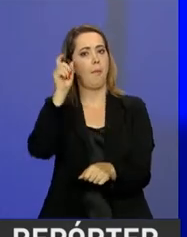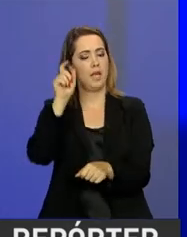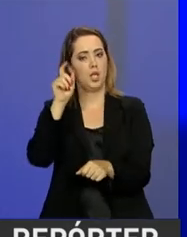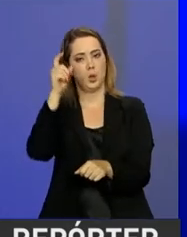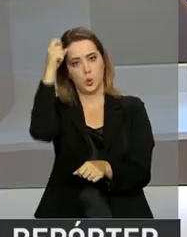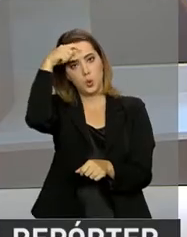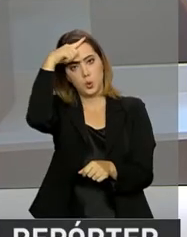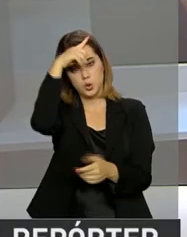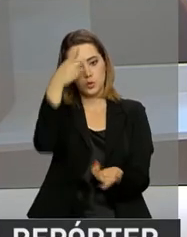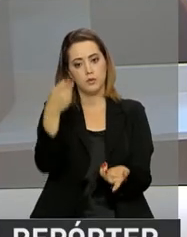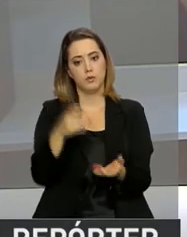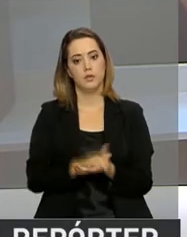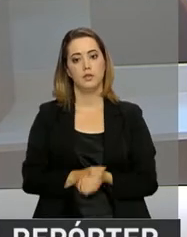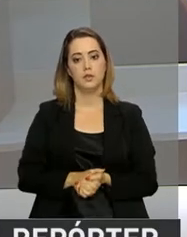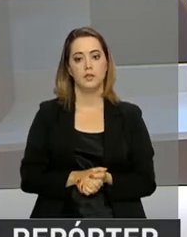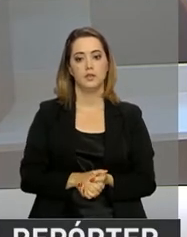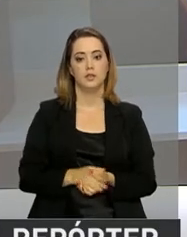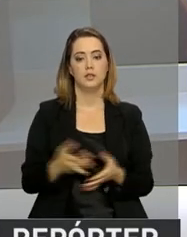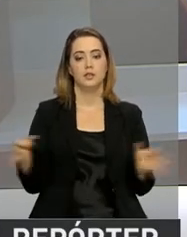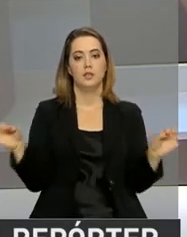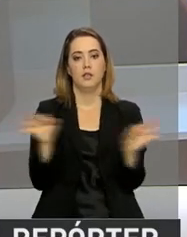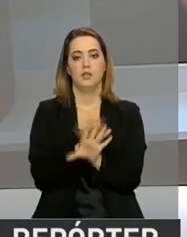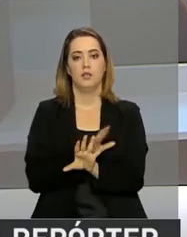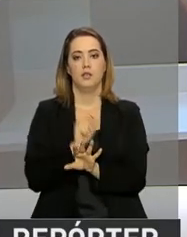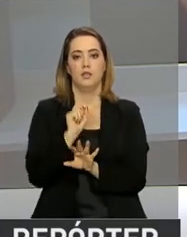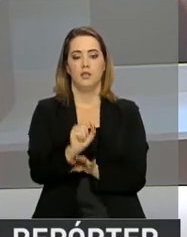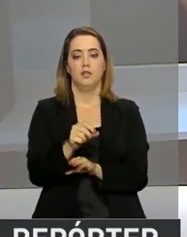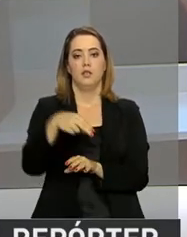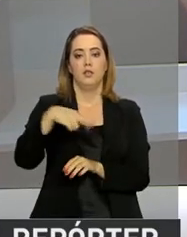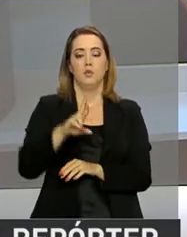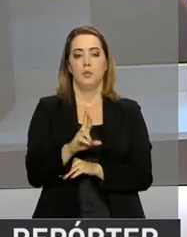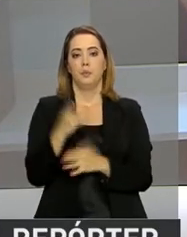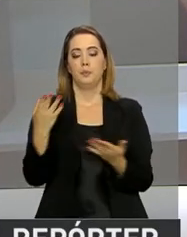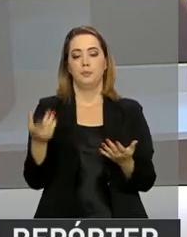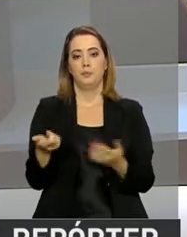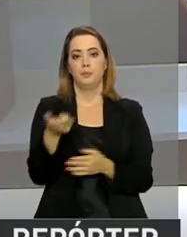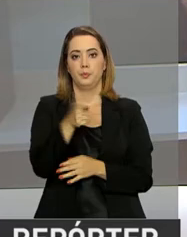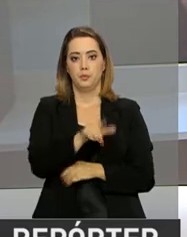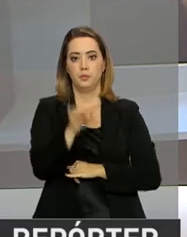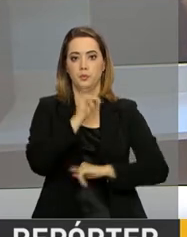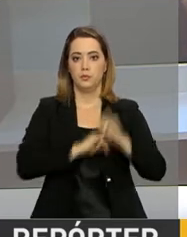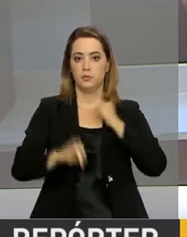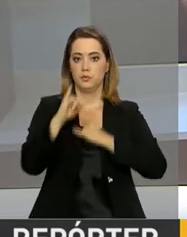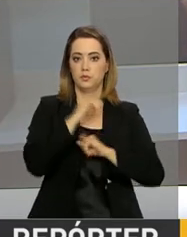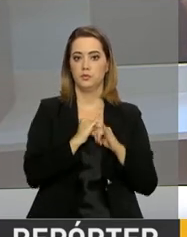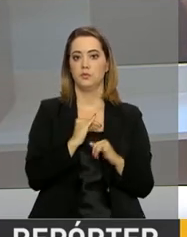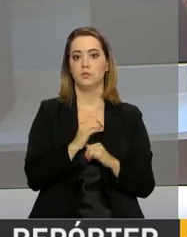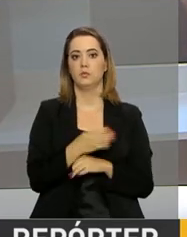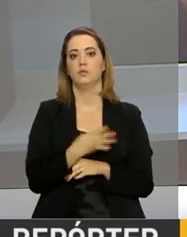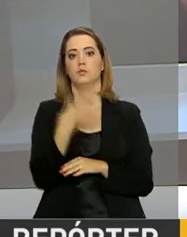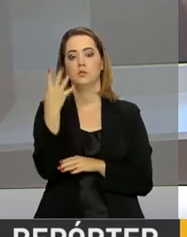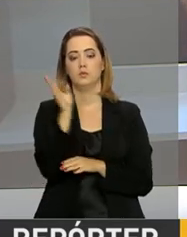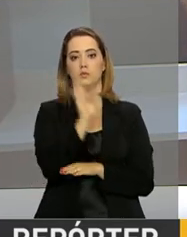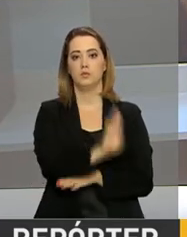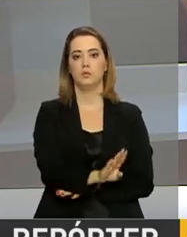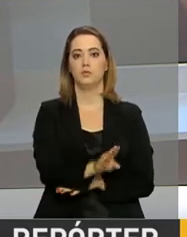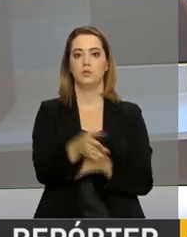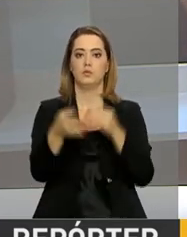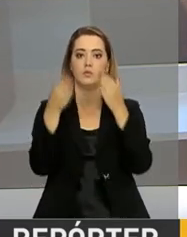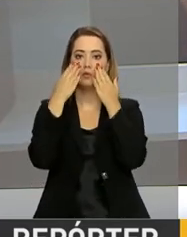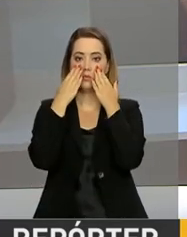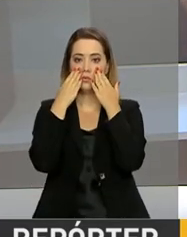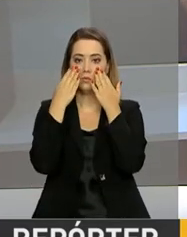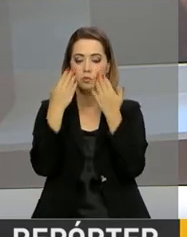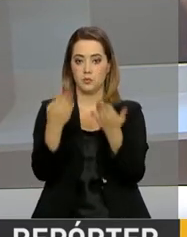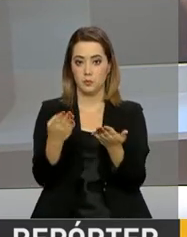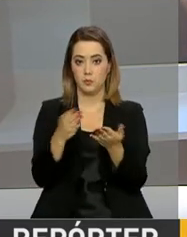aperto. E assim termina esta edição do Repórter NBR. Voltamos a qualquer momento com outras informações ou às 16h na